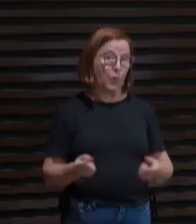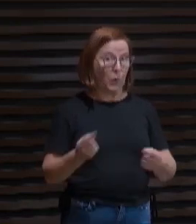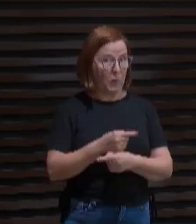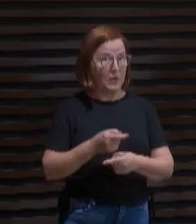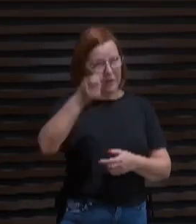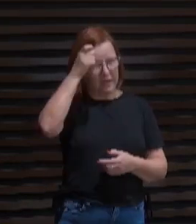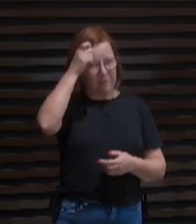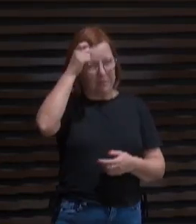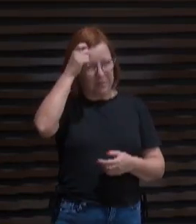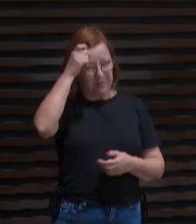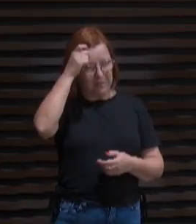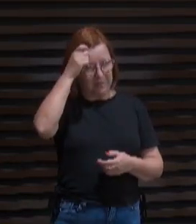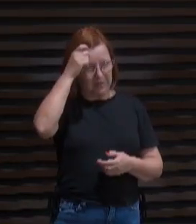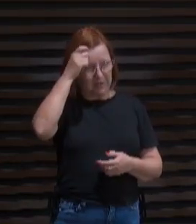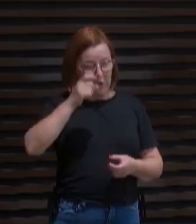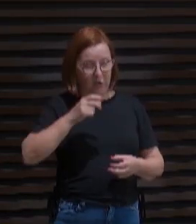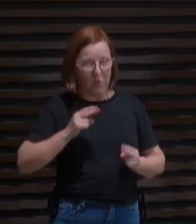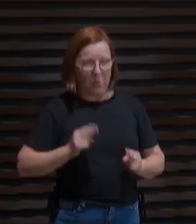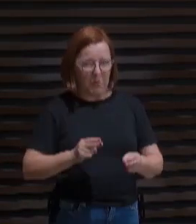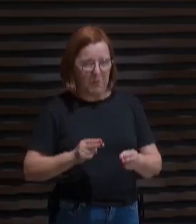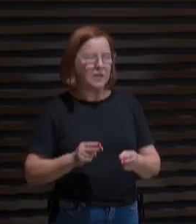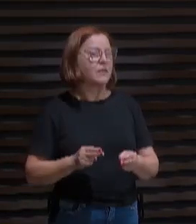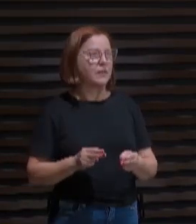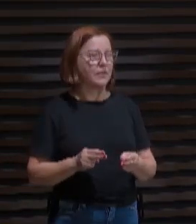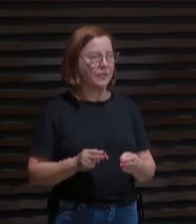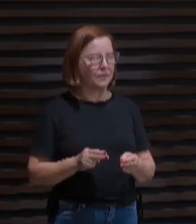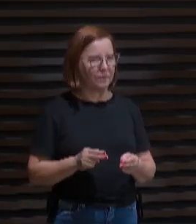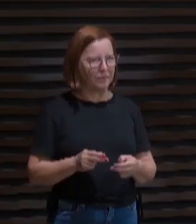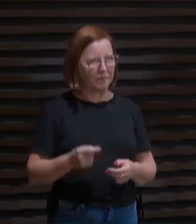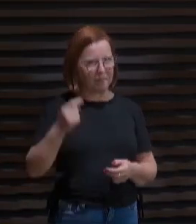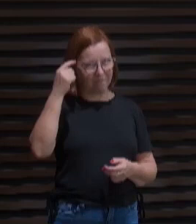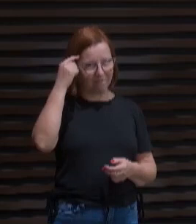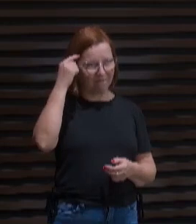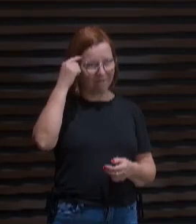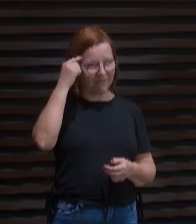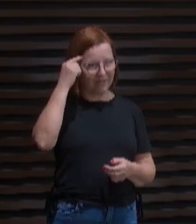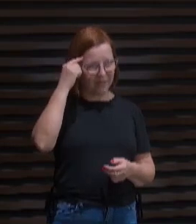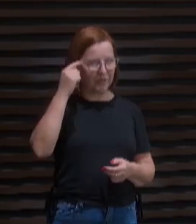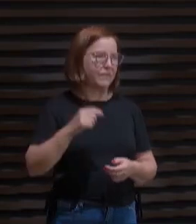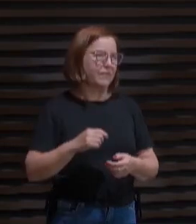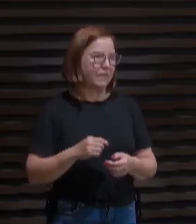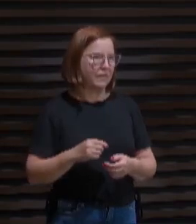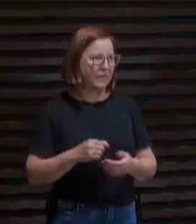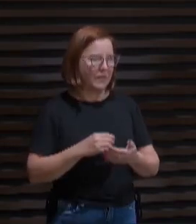Vai criando fortalezas na nossa mente. Sofismas, fortalezas. E aquilo vai, e